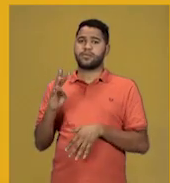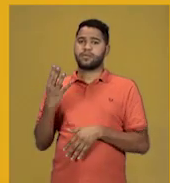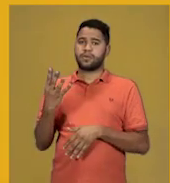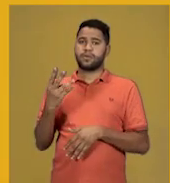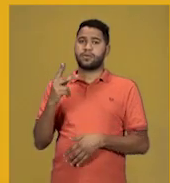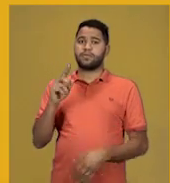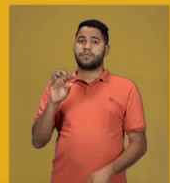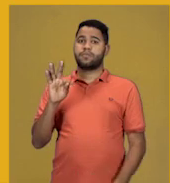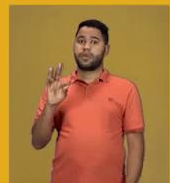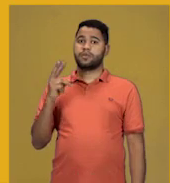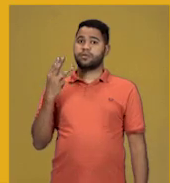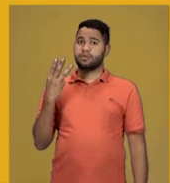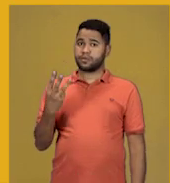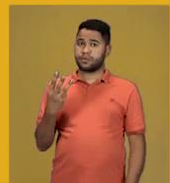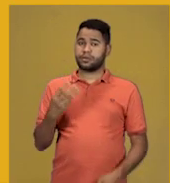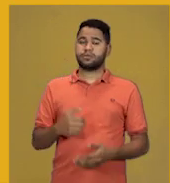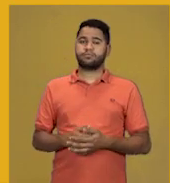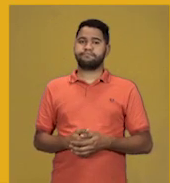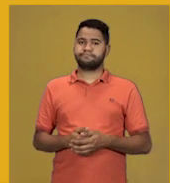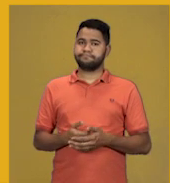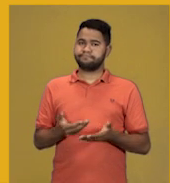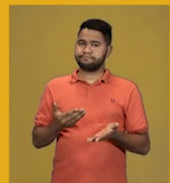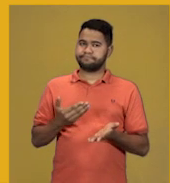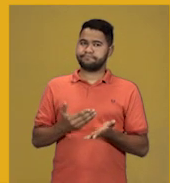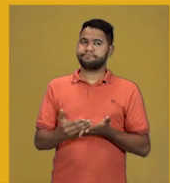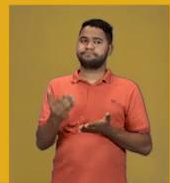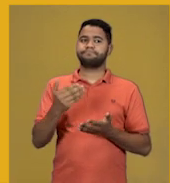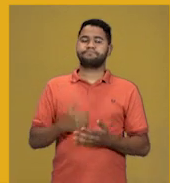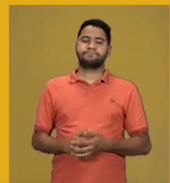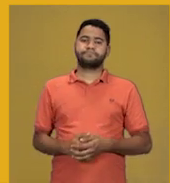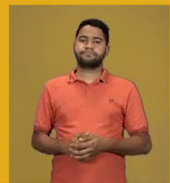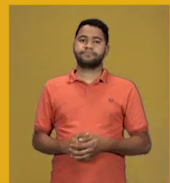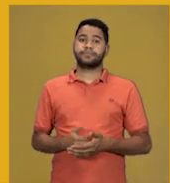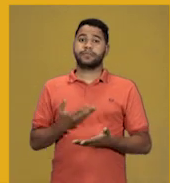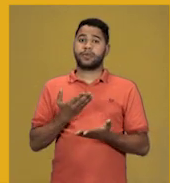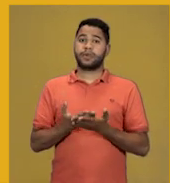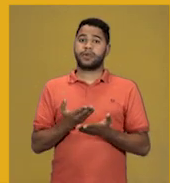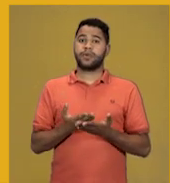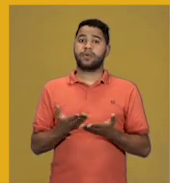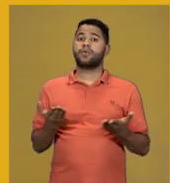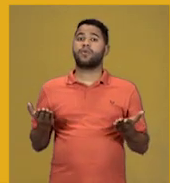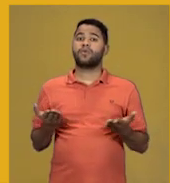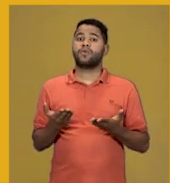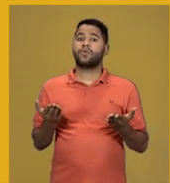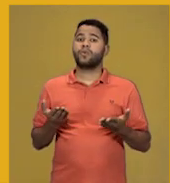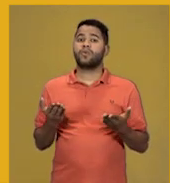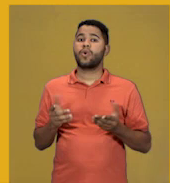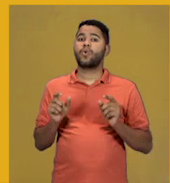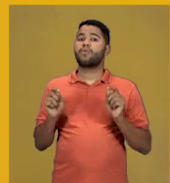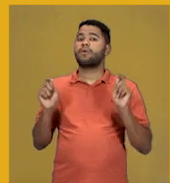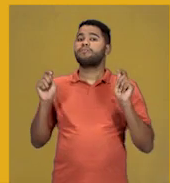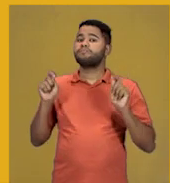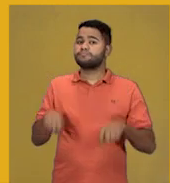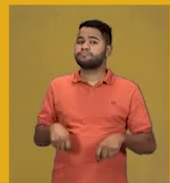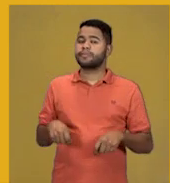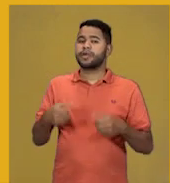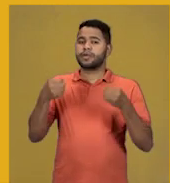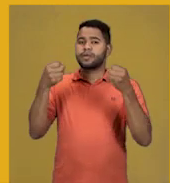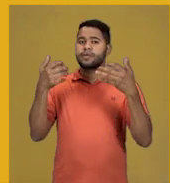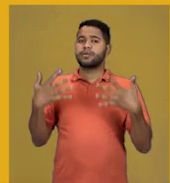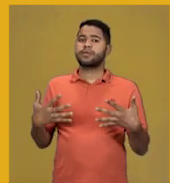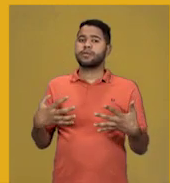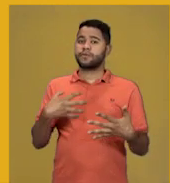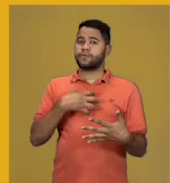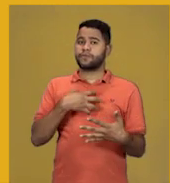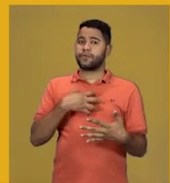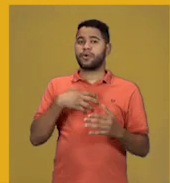PET 3. Então vamos lá? A nossa aula de hoje ela é da seguinte habilidade: descrever as